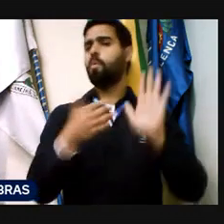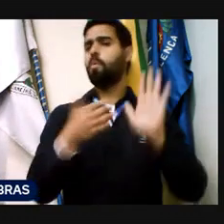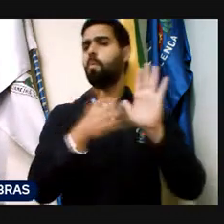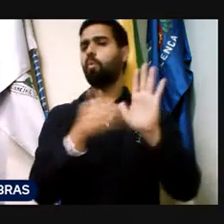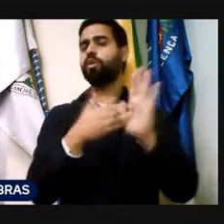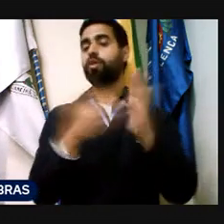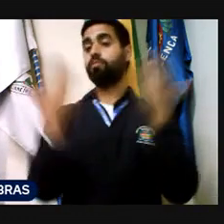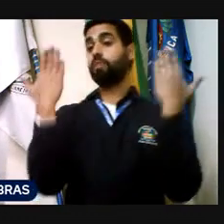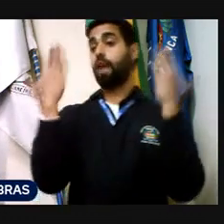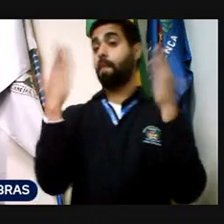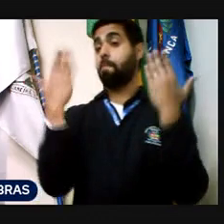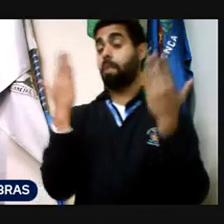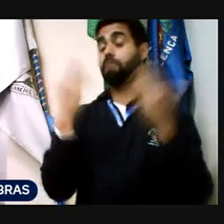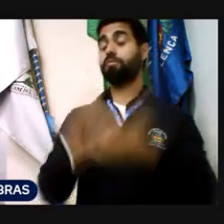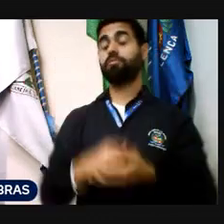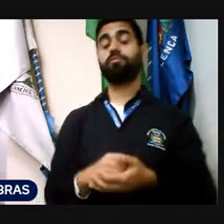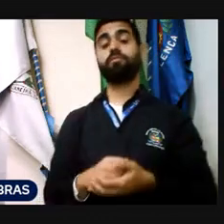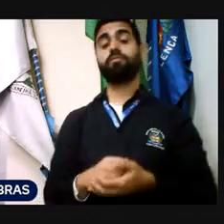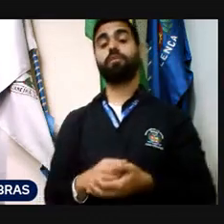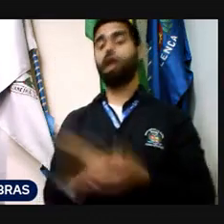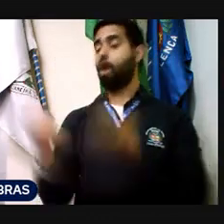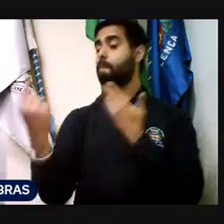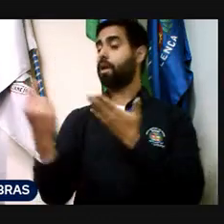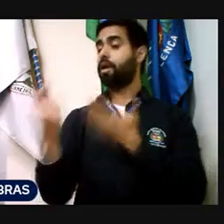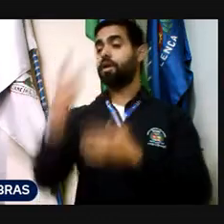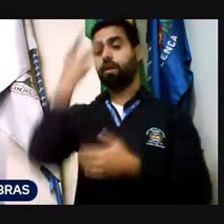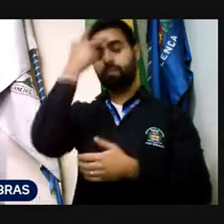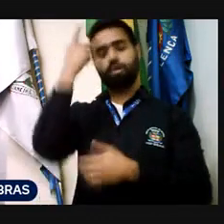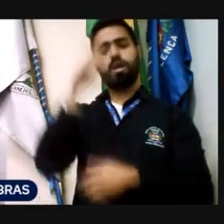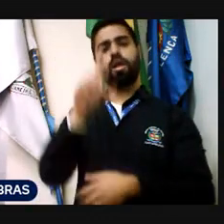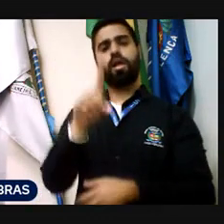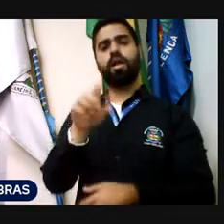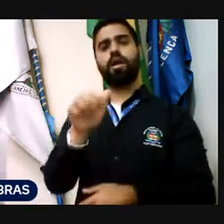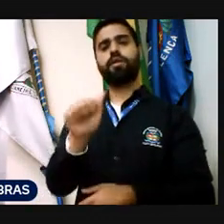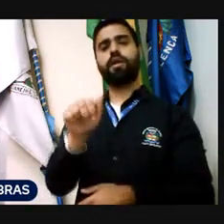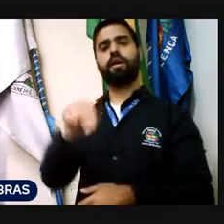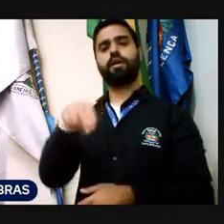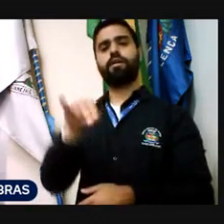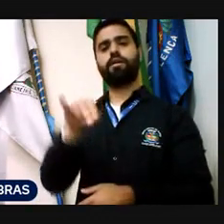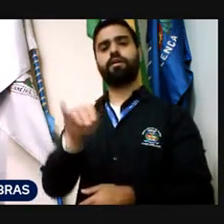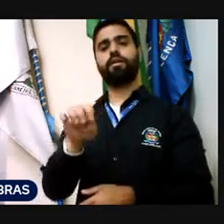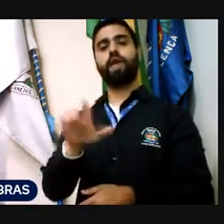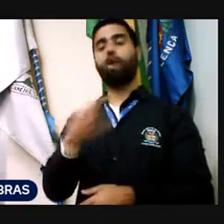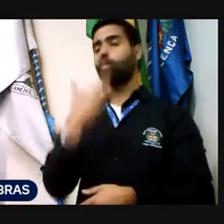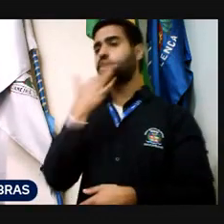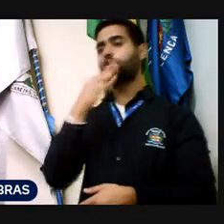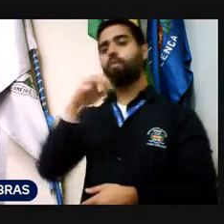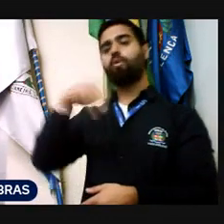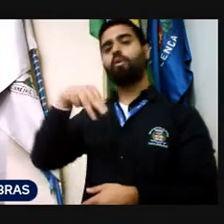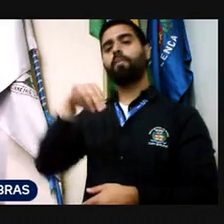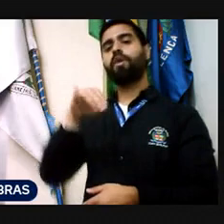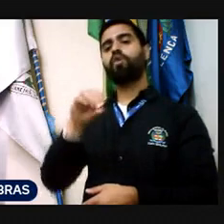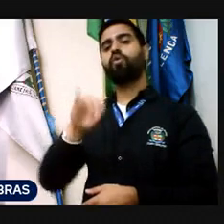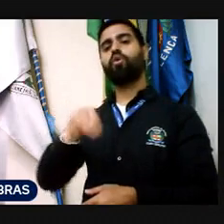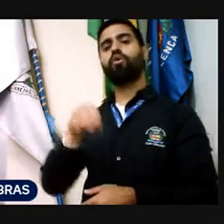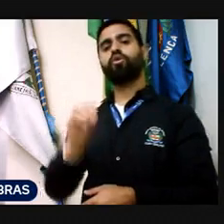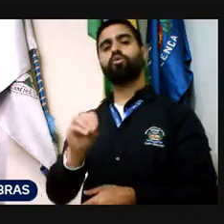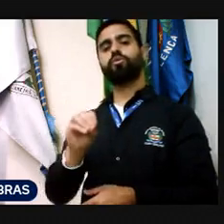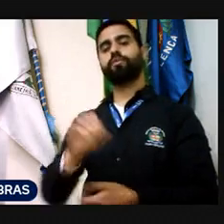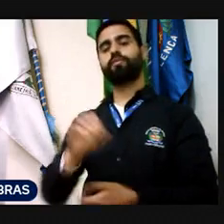e congratulações ao atleta Daniel Lacerda, conhecido como Miojo,